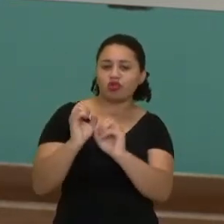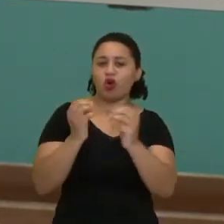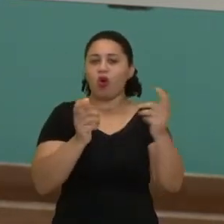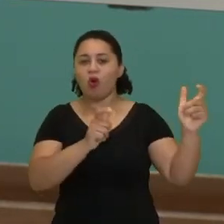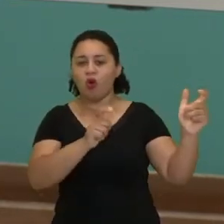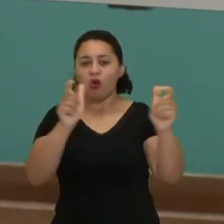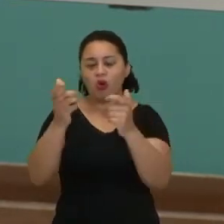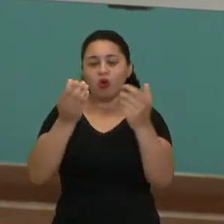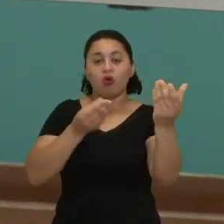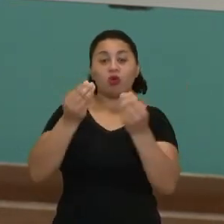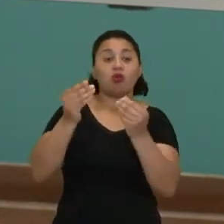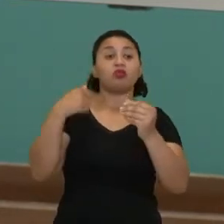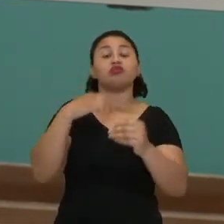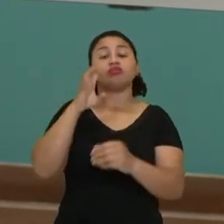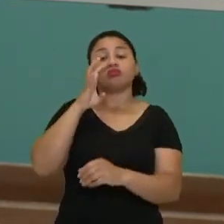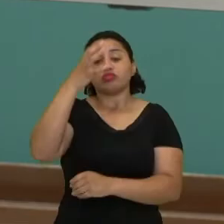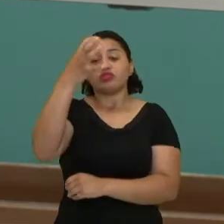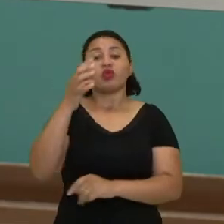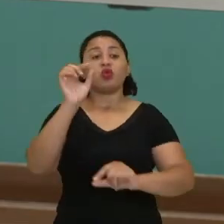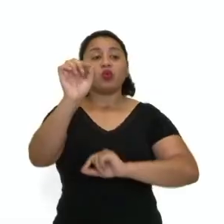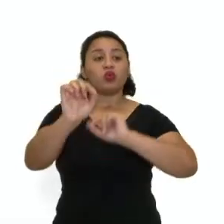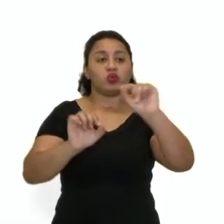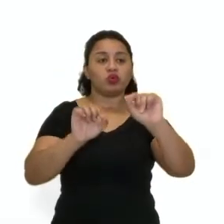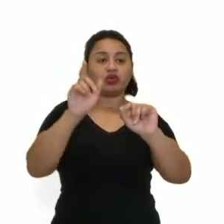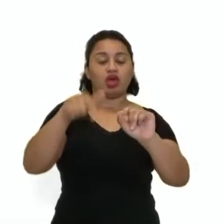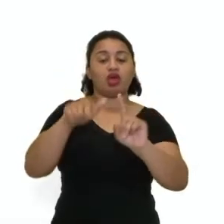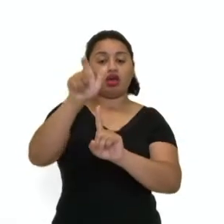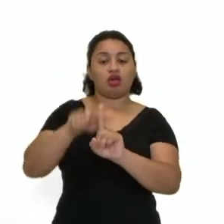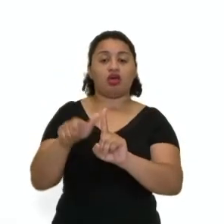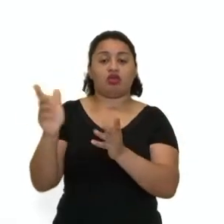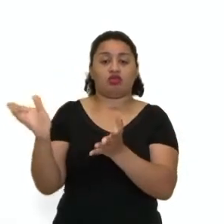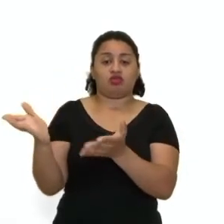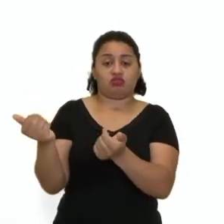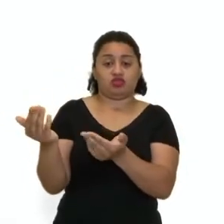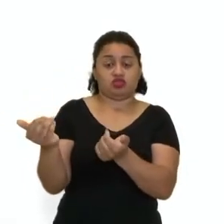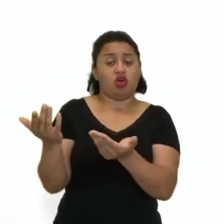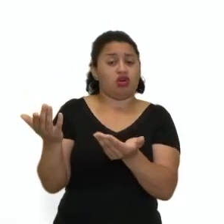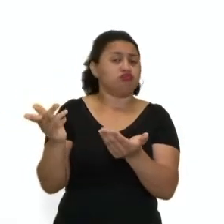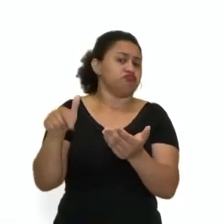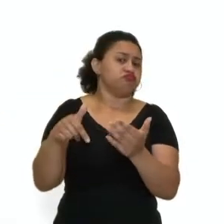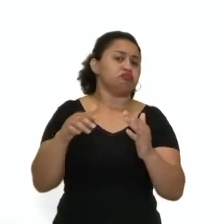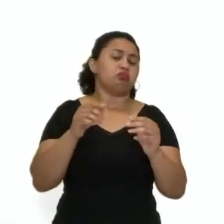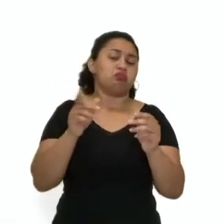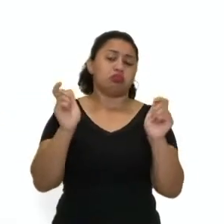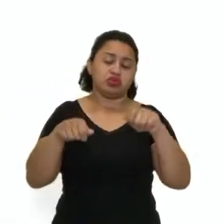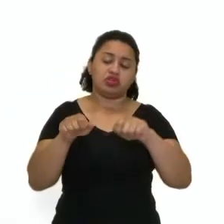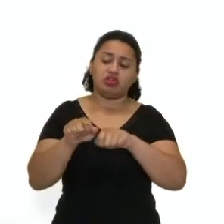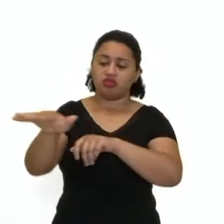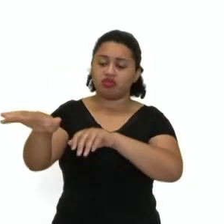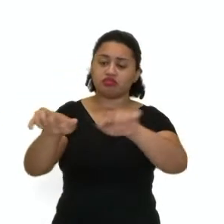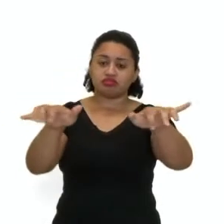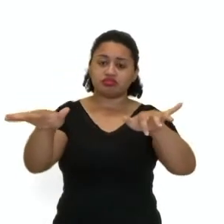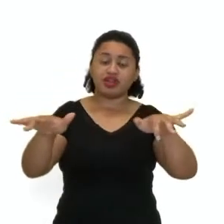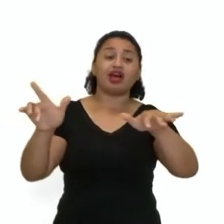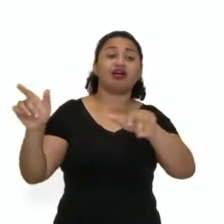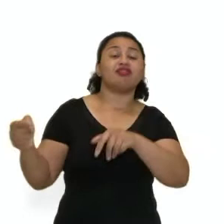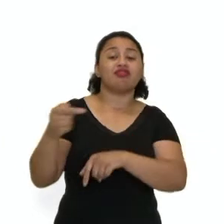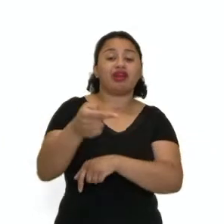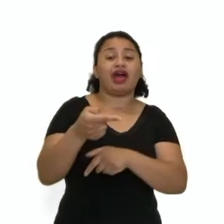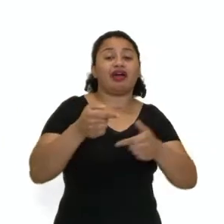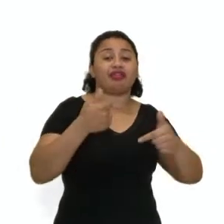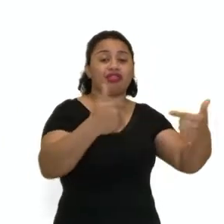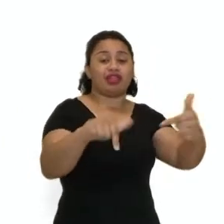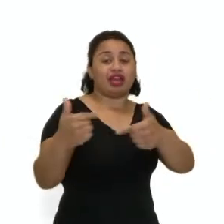que tem, qual é a mensagem que essa obra carrega? É uma moça, provavelmente de periferia, que se sujeita a